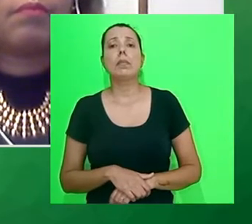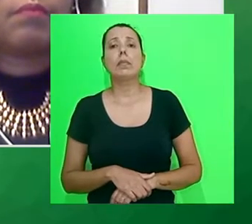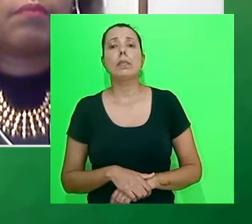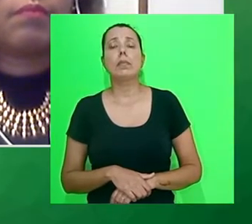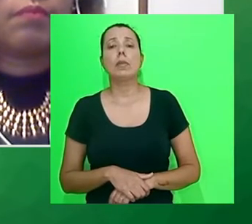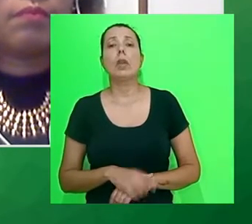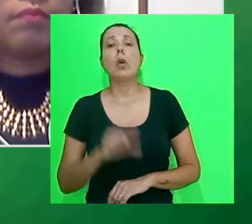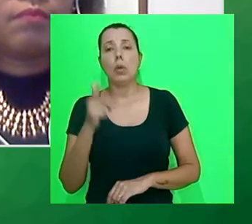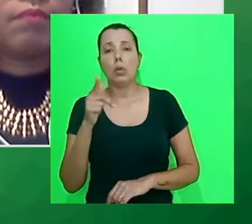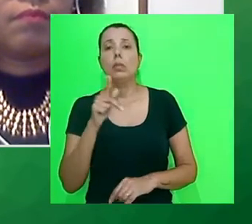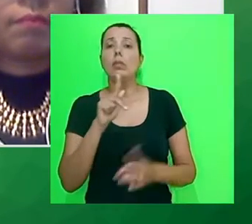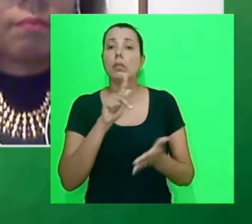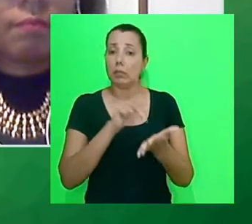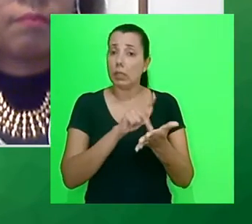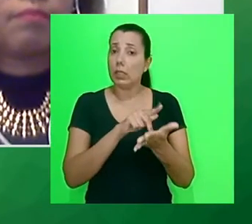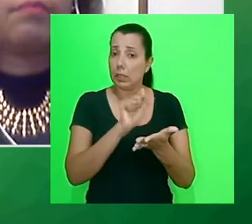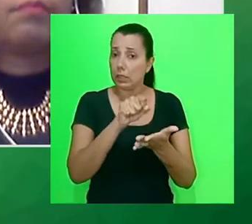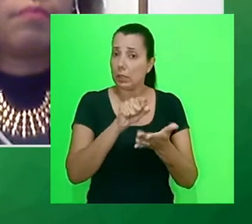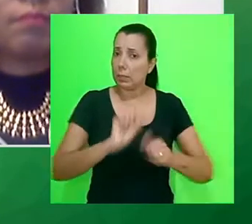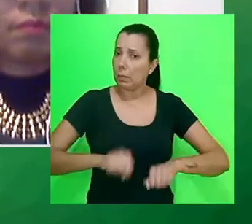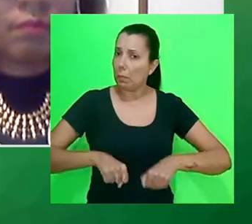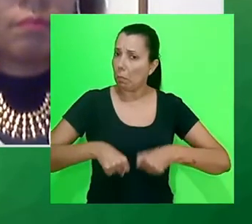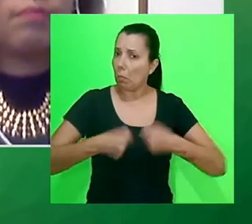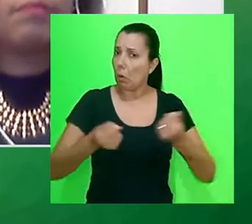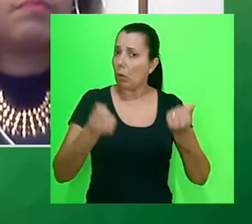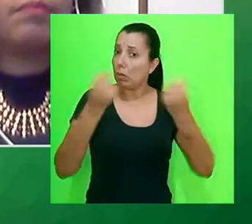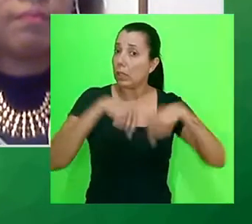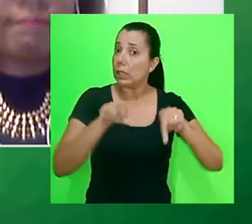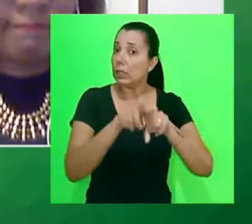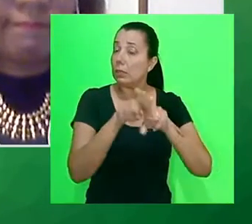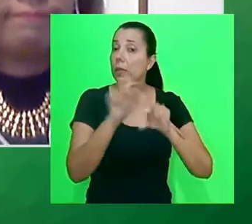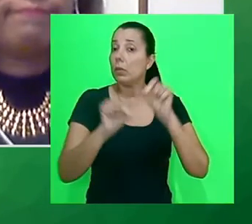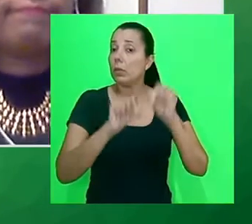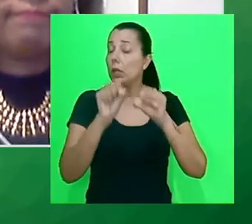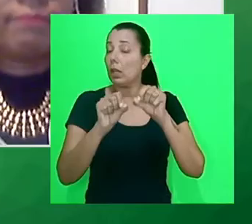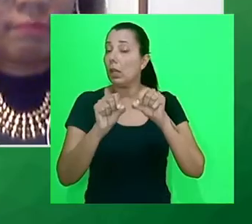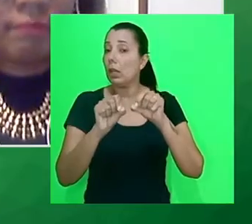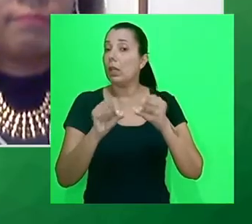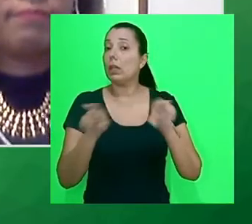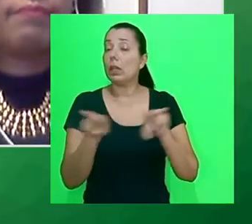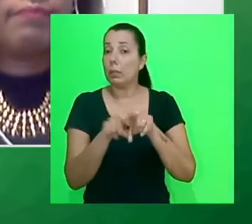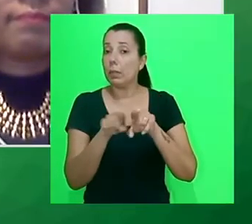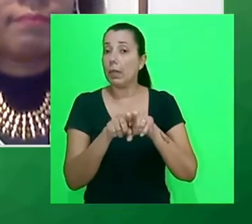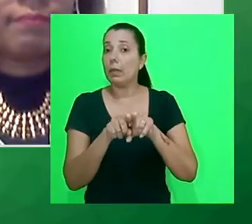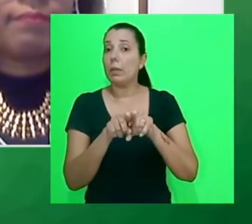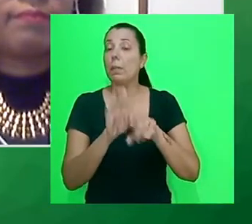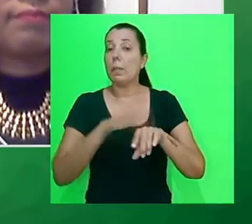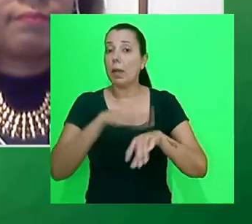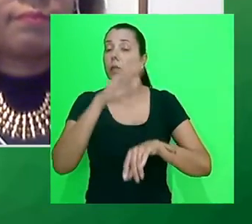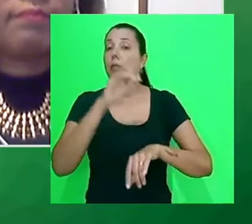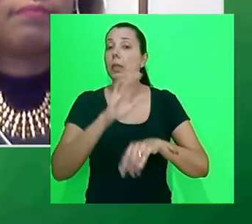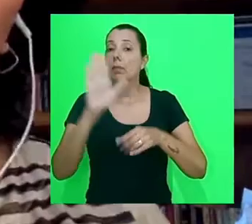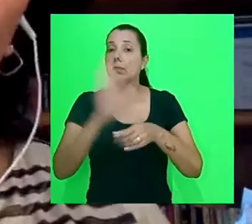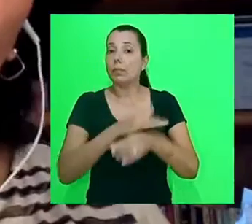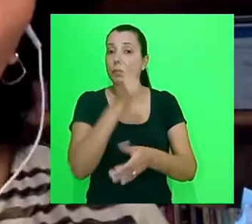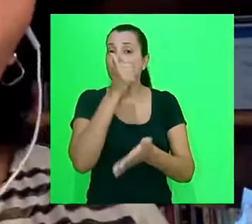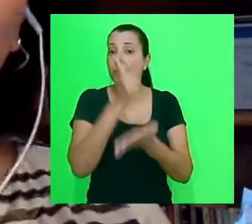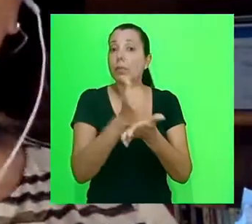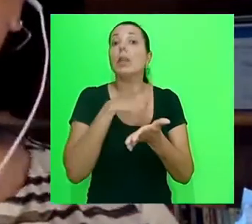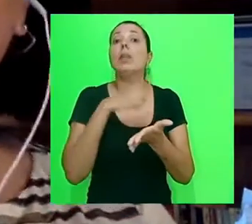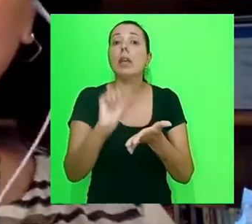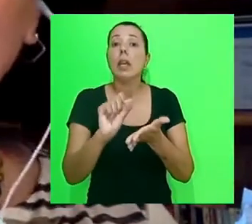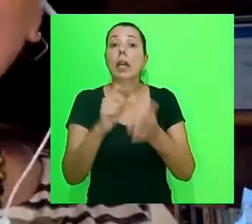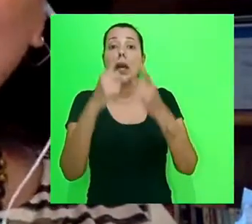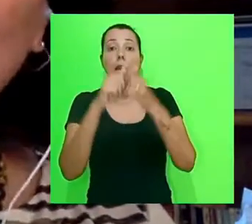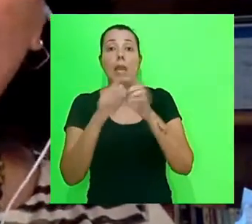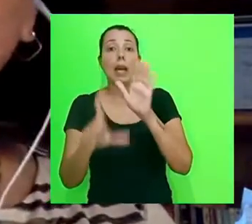de armas dentro das casas, até 4 armas por família, isso não é qualquer coisa, isso faz do ambiente doméstico, da